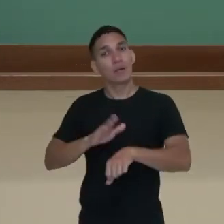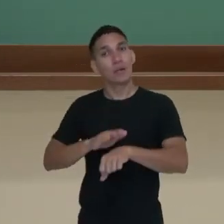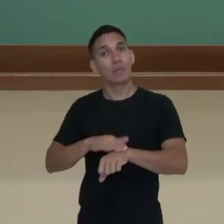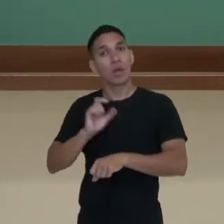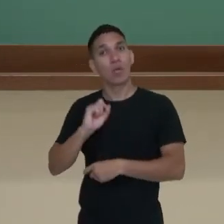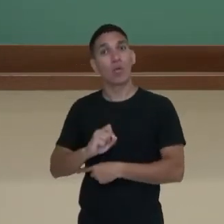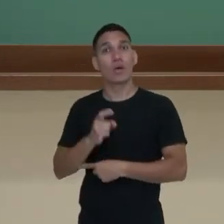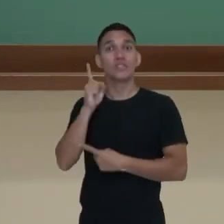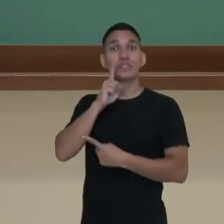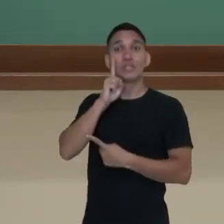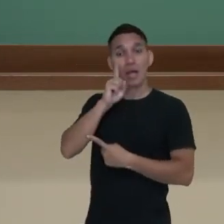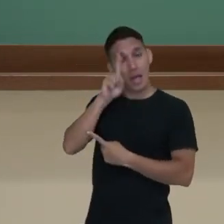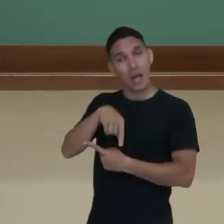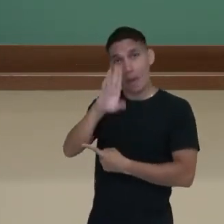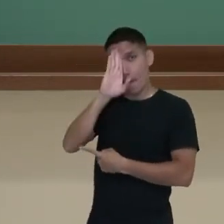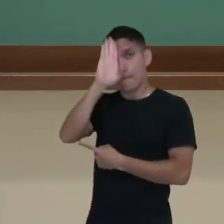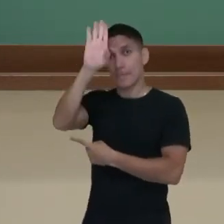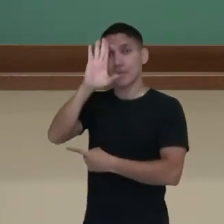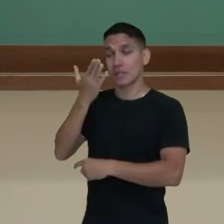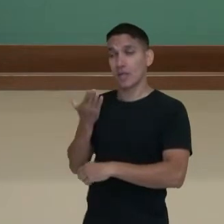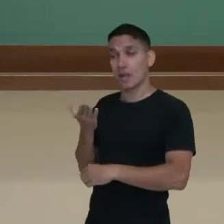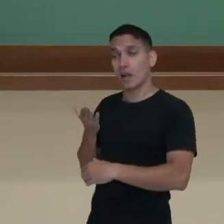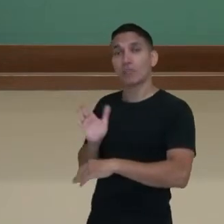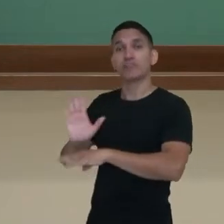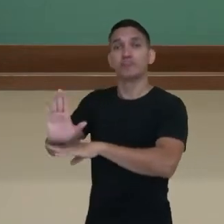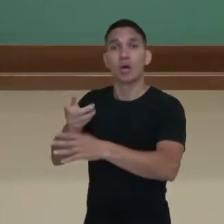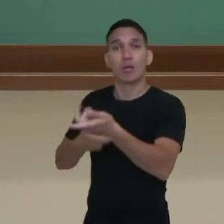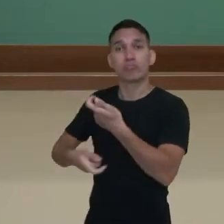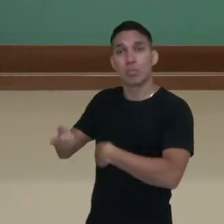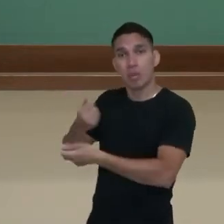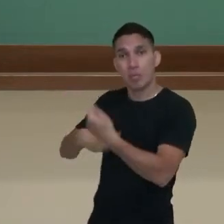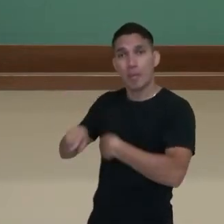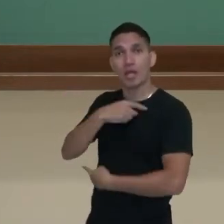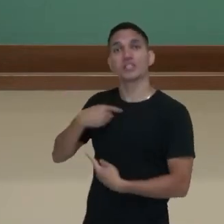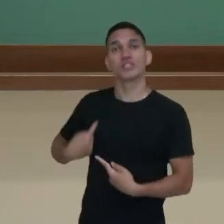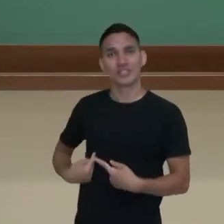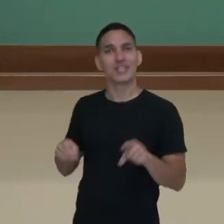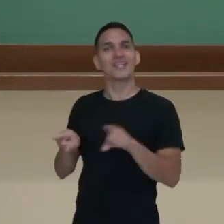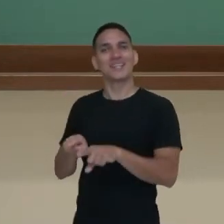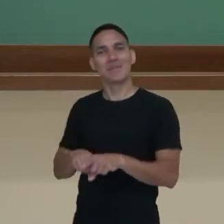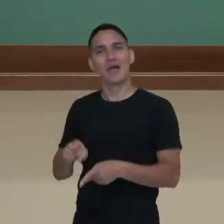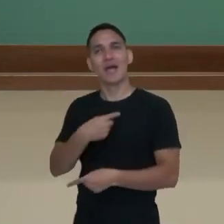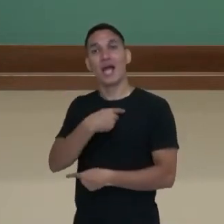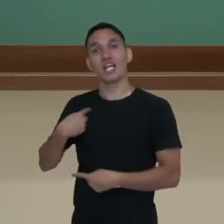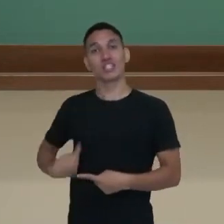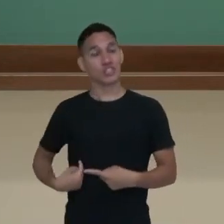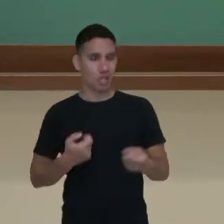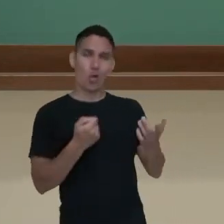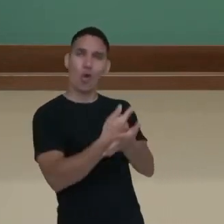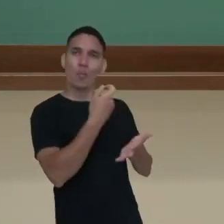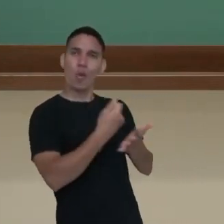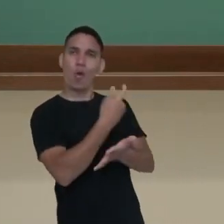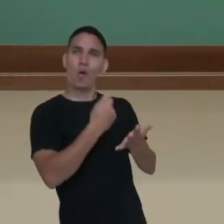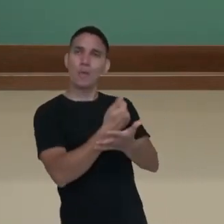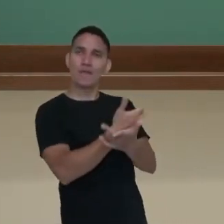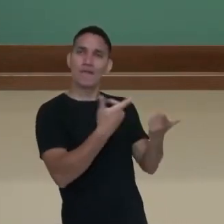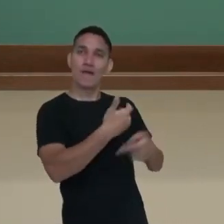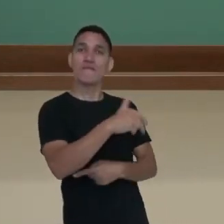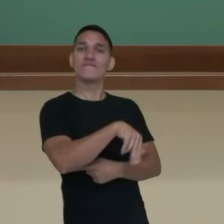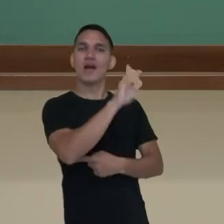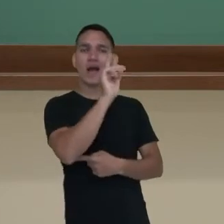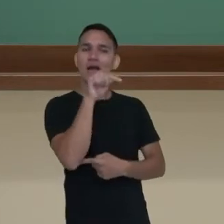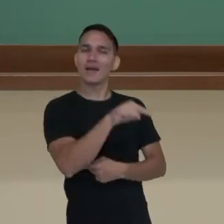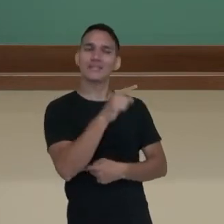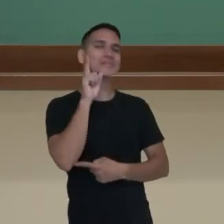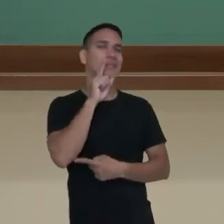é um dos principais parceiros comerciais da China e, em contrapartida, a China compra muito também dos Estados Unidos. Há uma